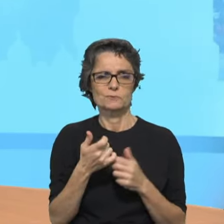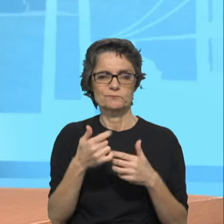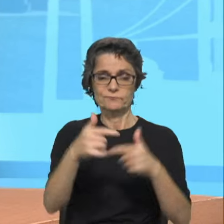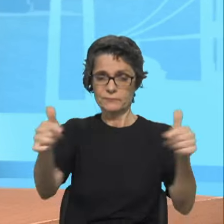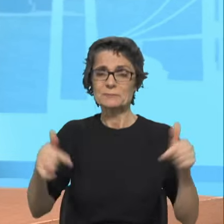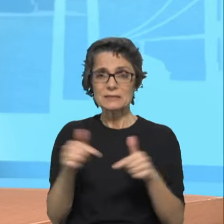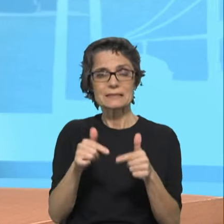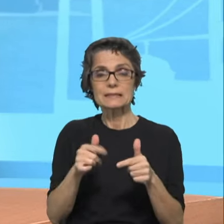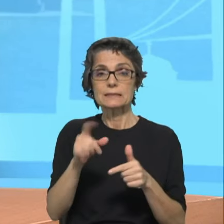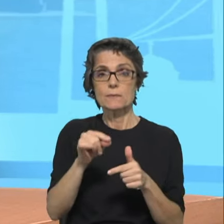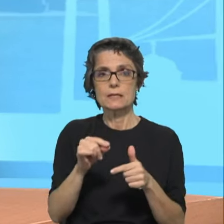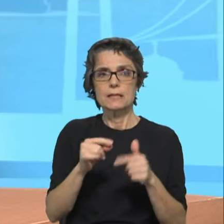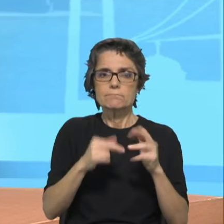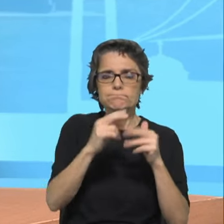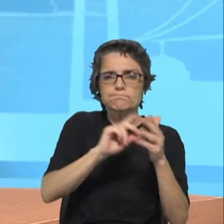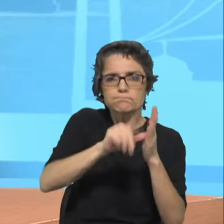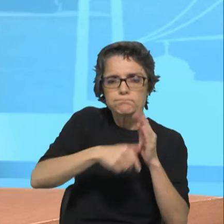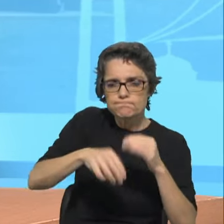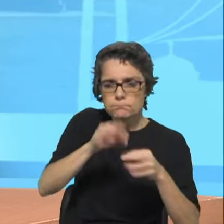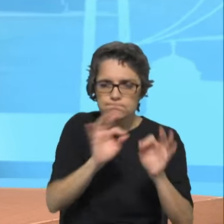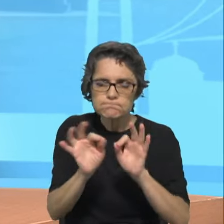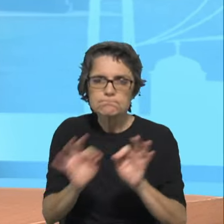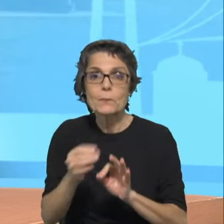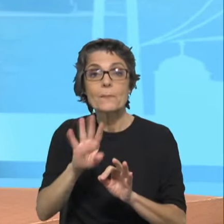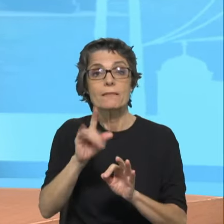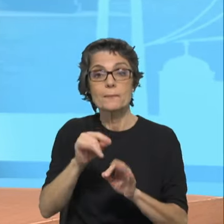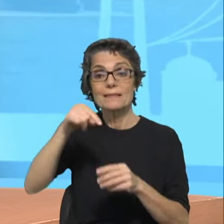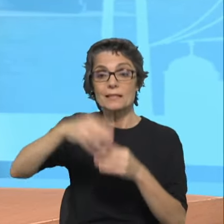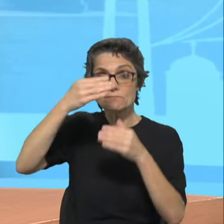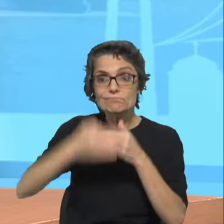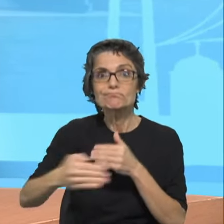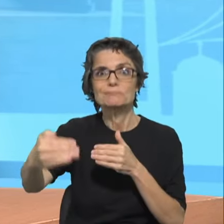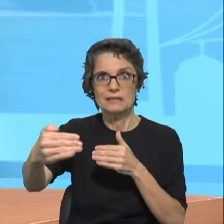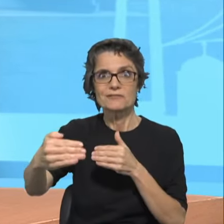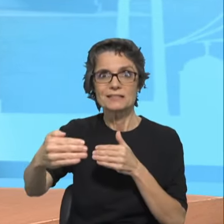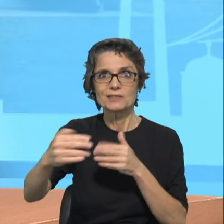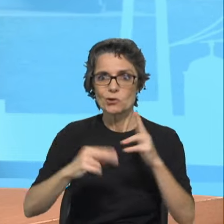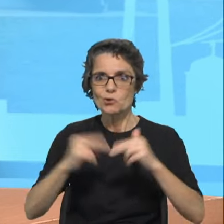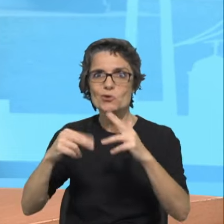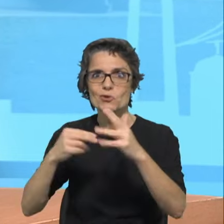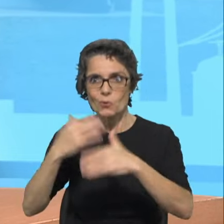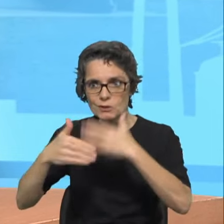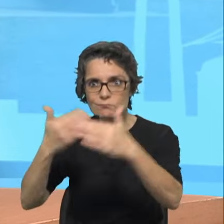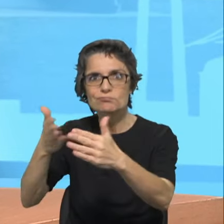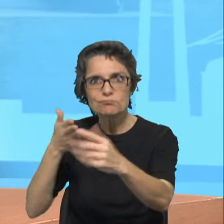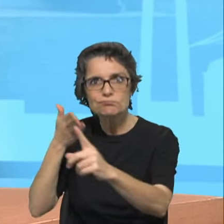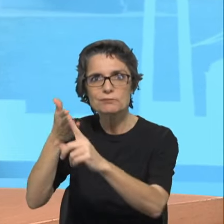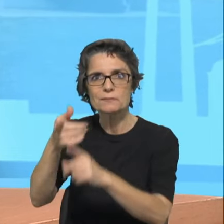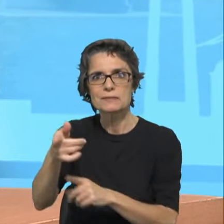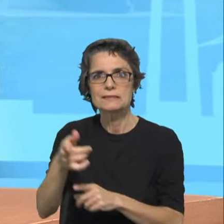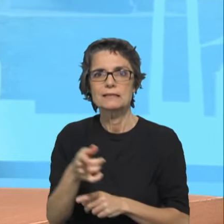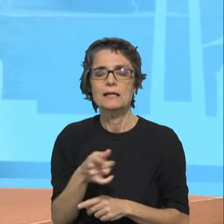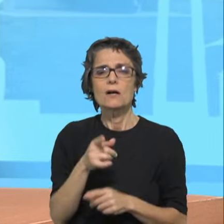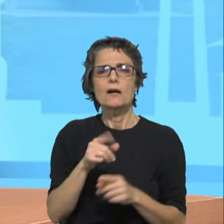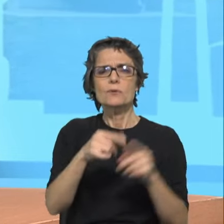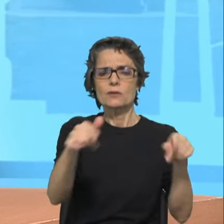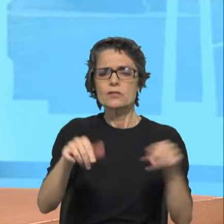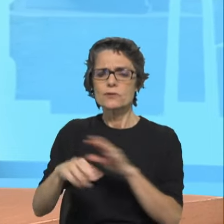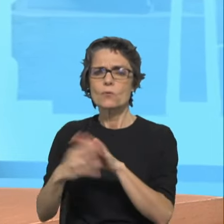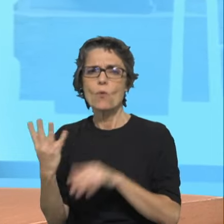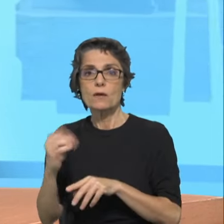de partida também, de missão. Quer-se com estes 4 estaleiros depois que os participantes, que os envolvidos possam